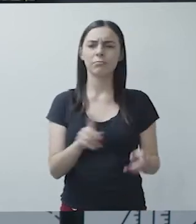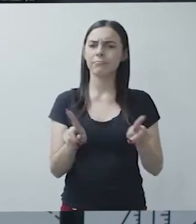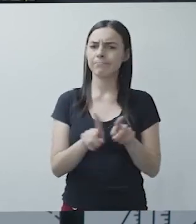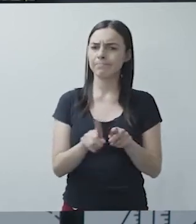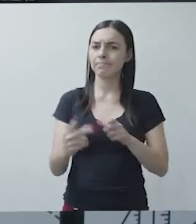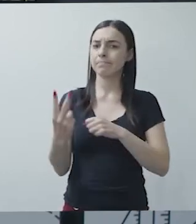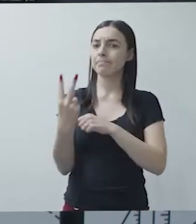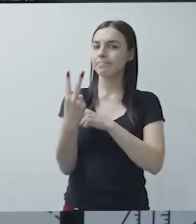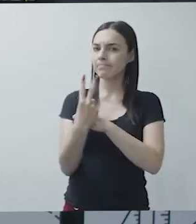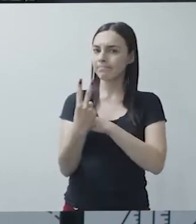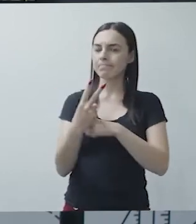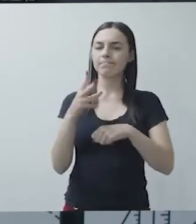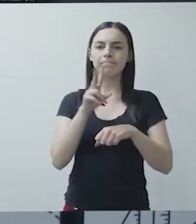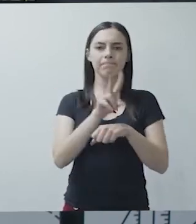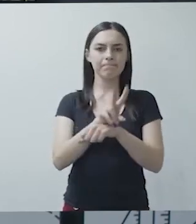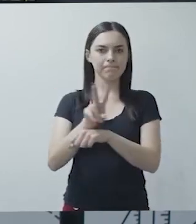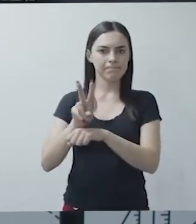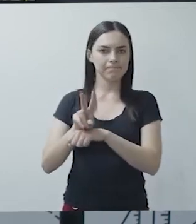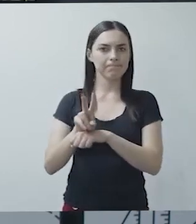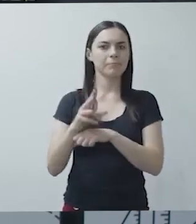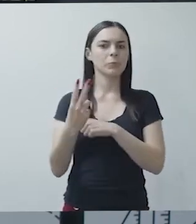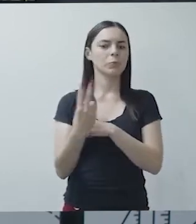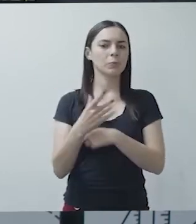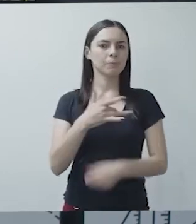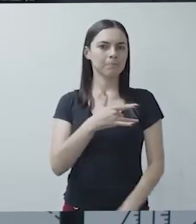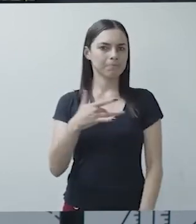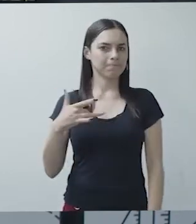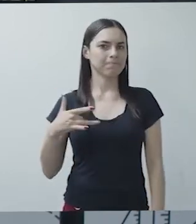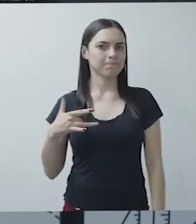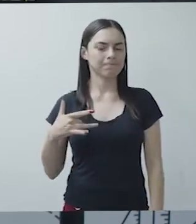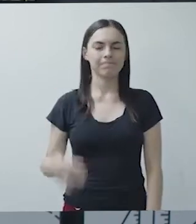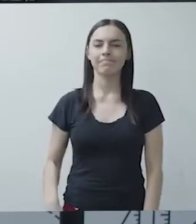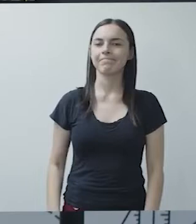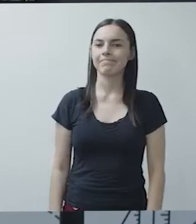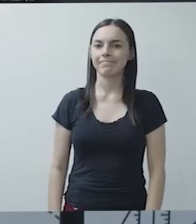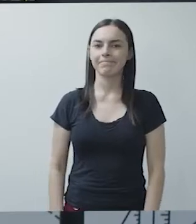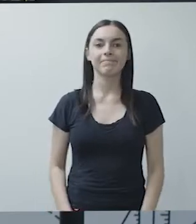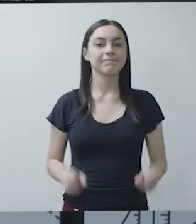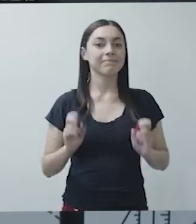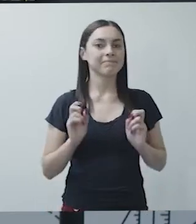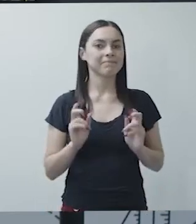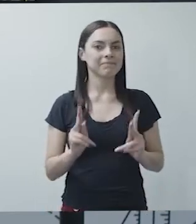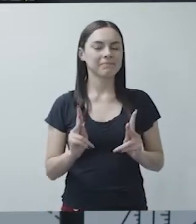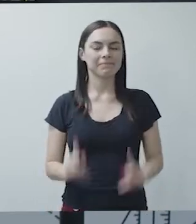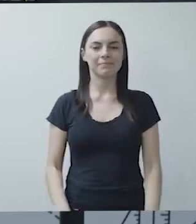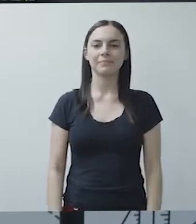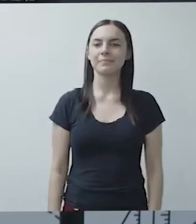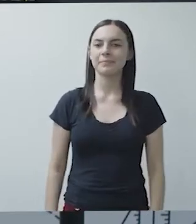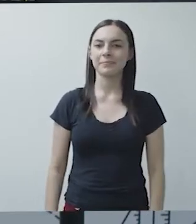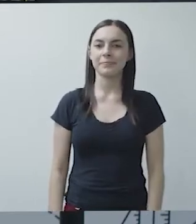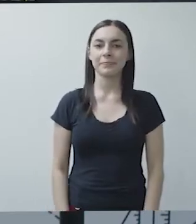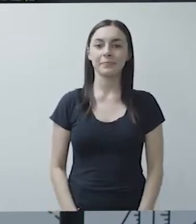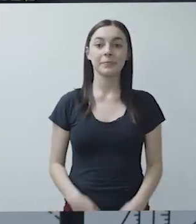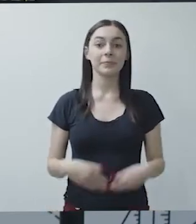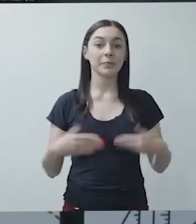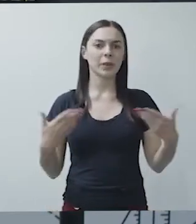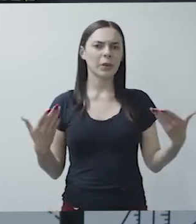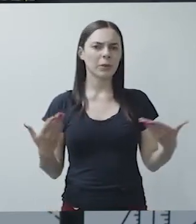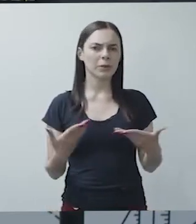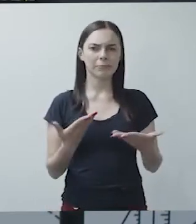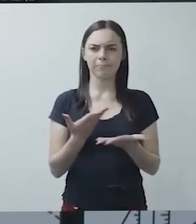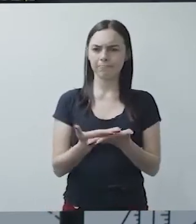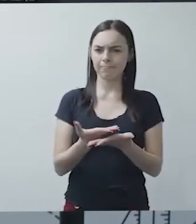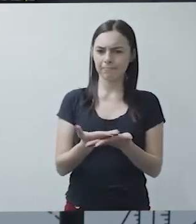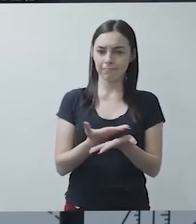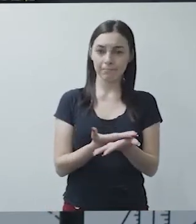protege e cuida também da nossa saúde. Muito bem! Hoje, então, para